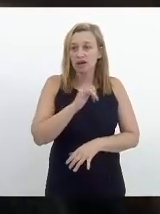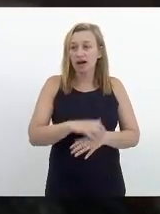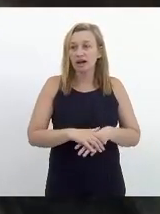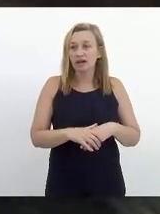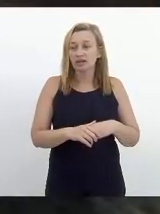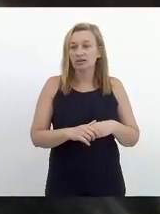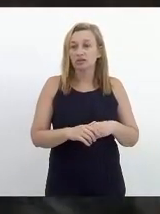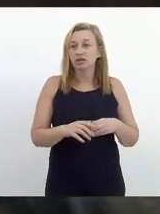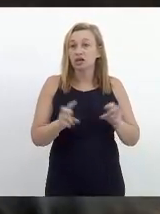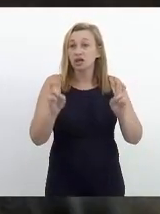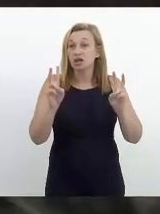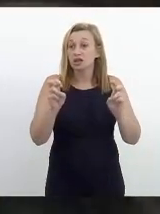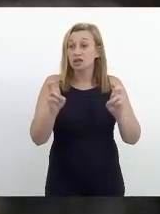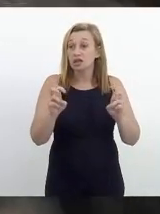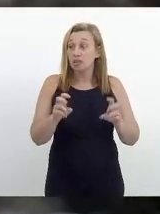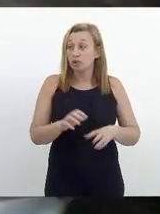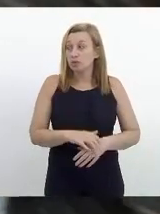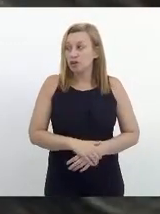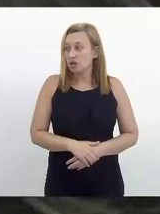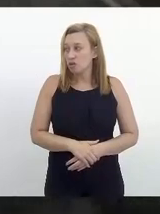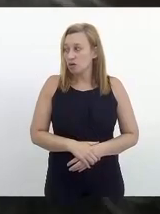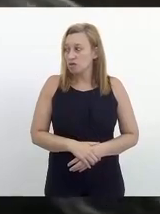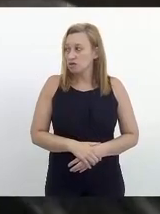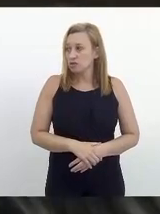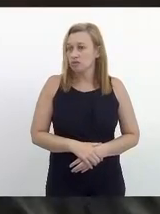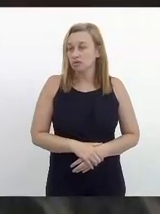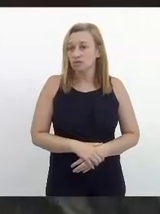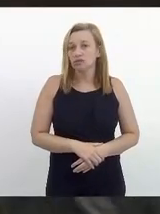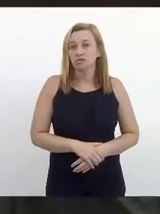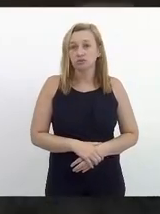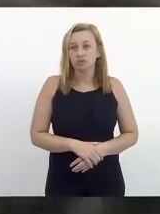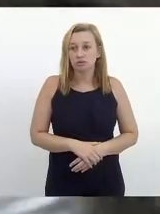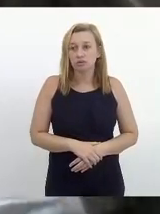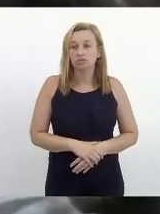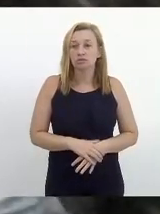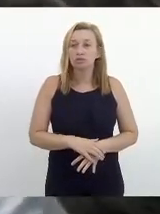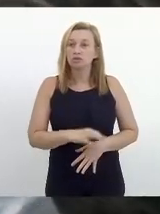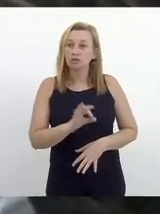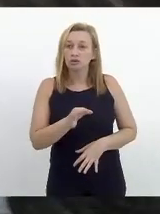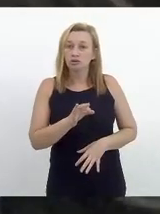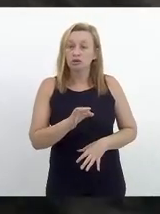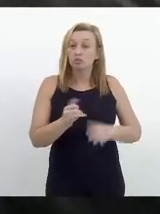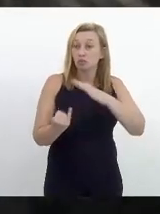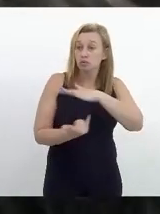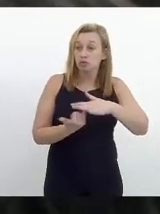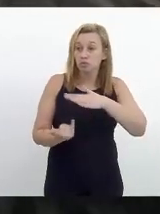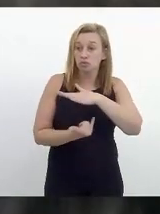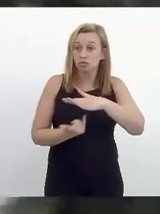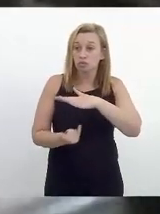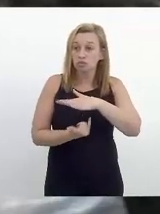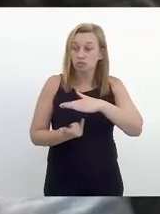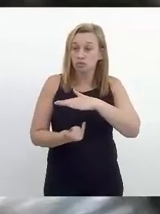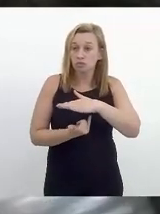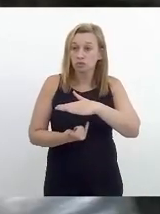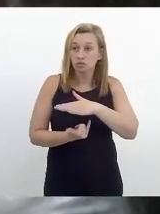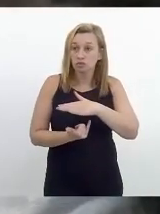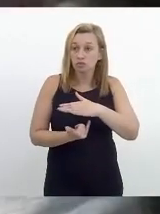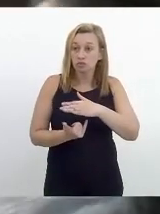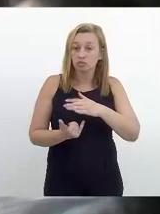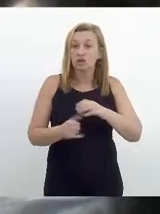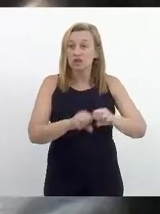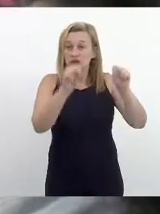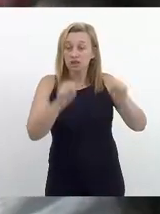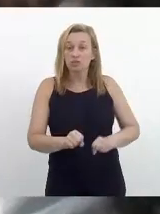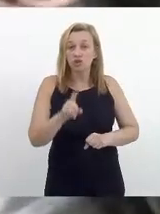sobre a rede estadual de educação. Vamos fazer sobre o Instituto, sobre o sistema